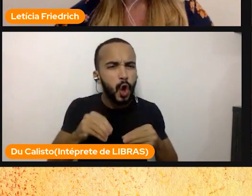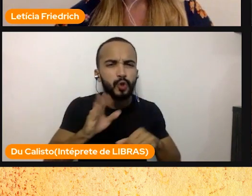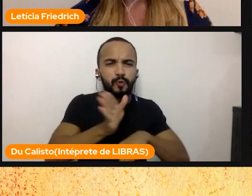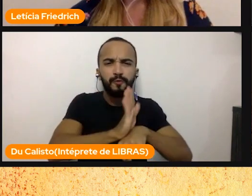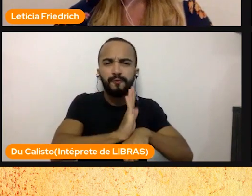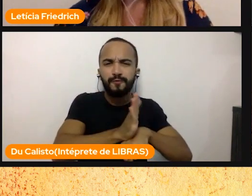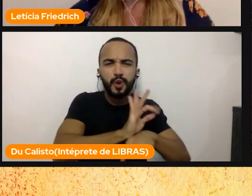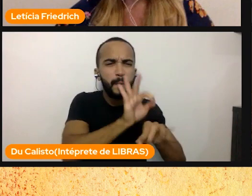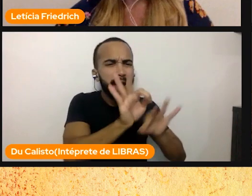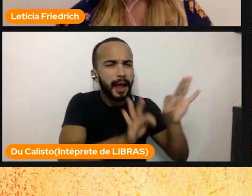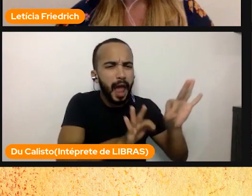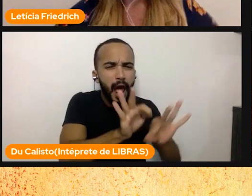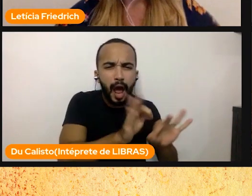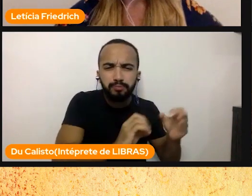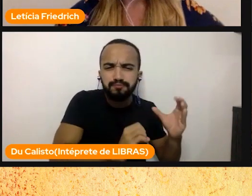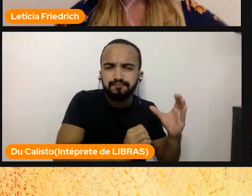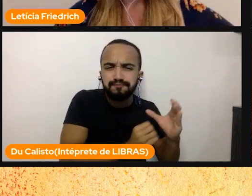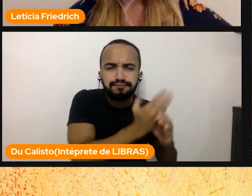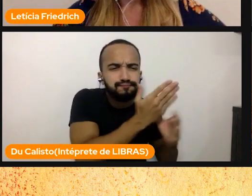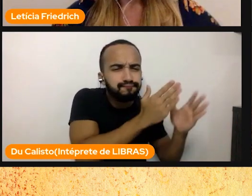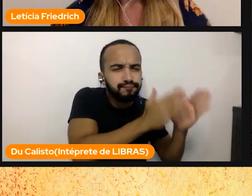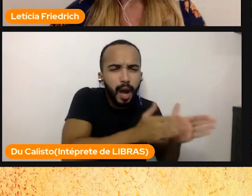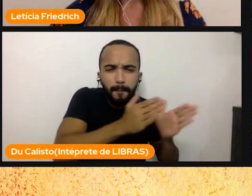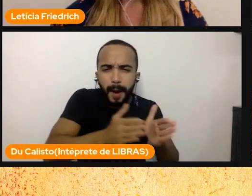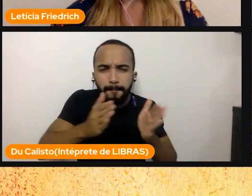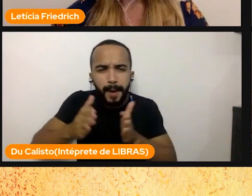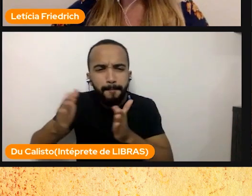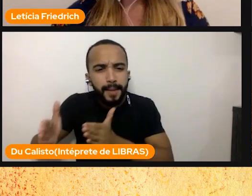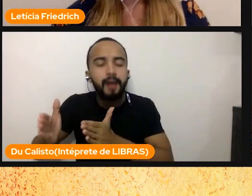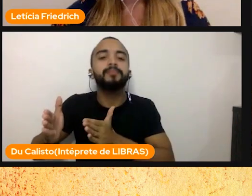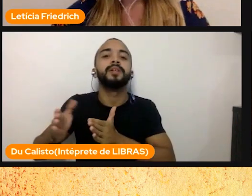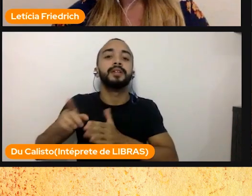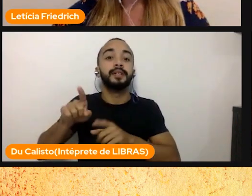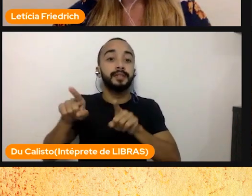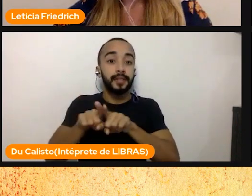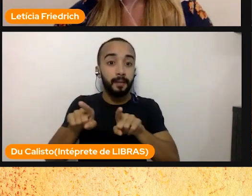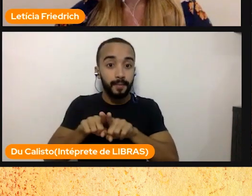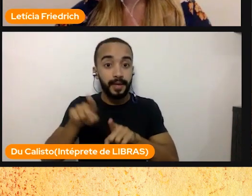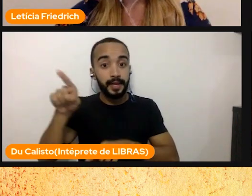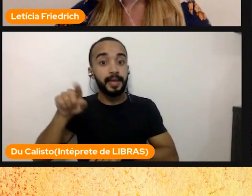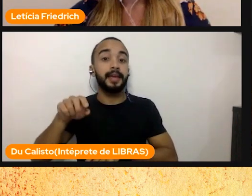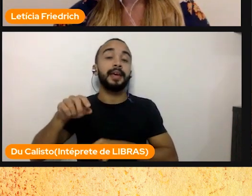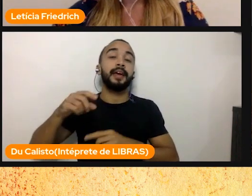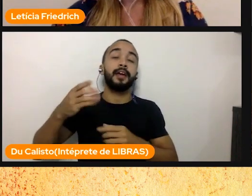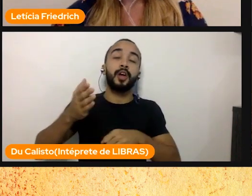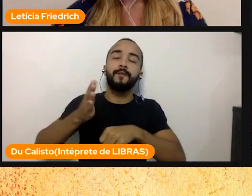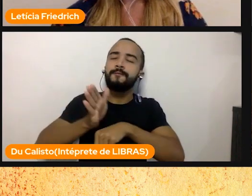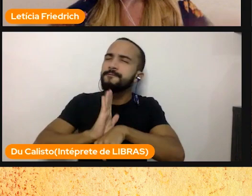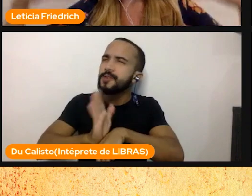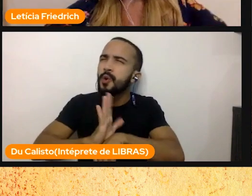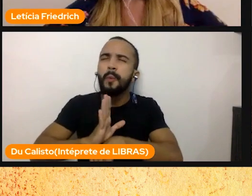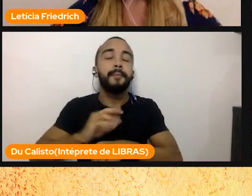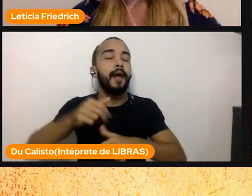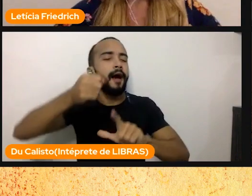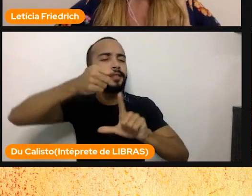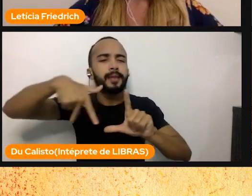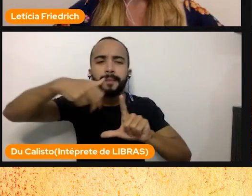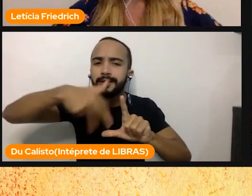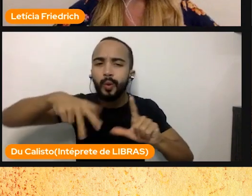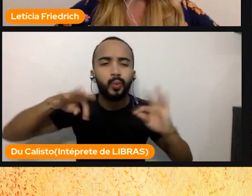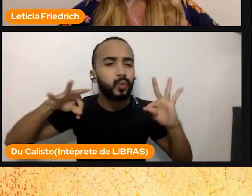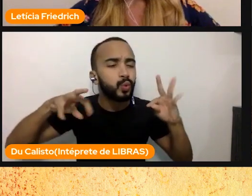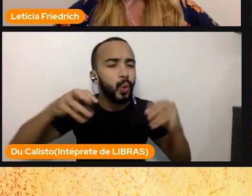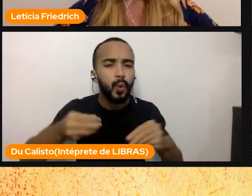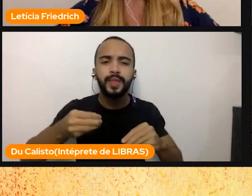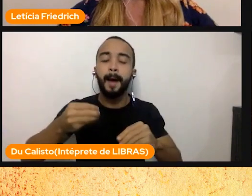da Vilcine, assim, são pessoas muito sérias e gosto muito do filme, da animação, de tudo que eles estão propondo agora para o